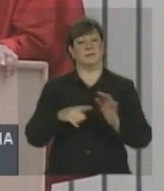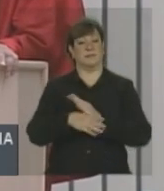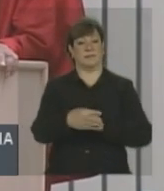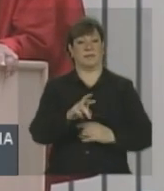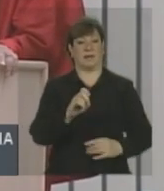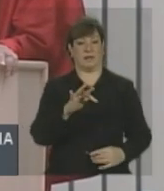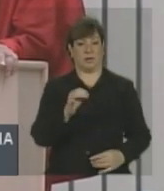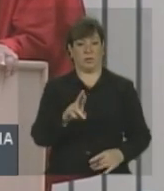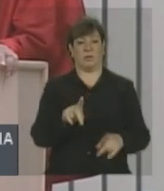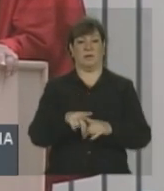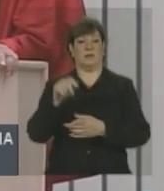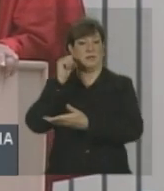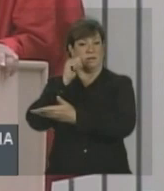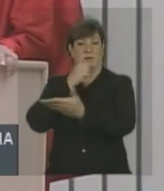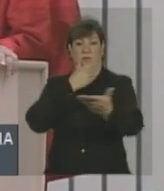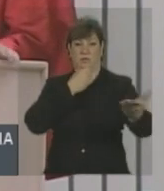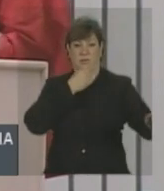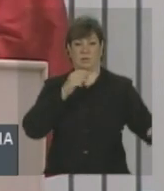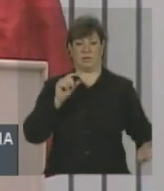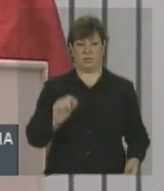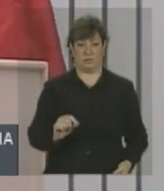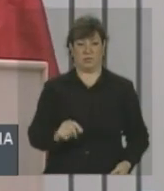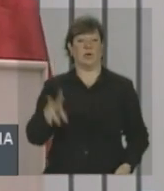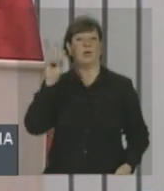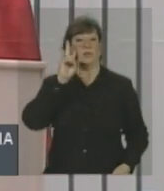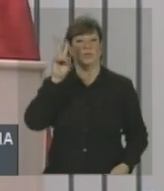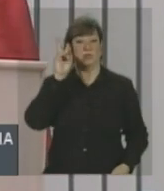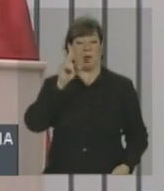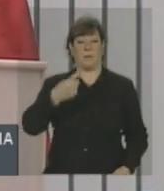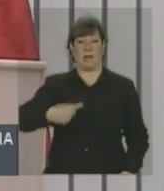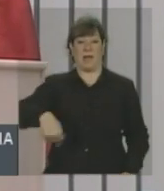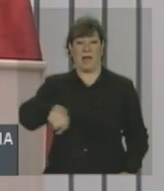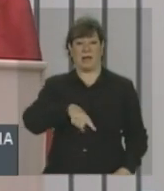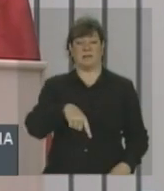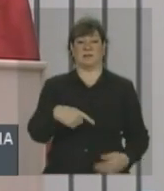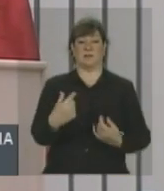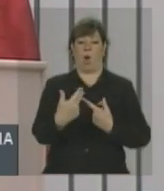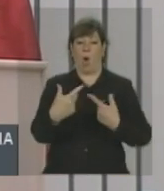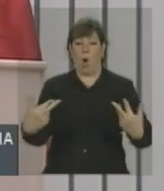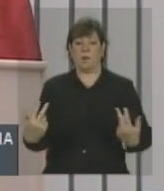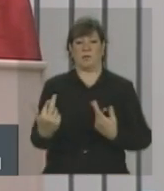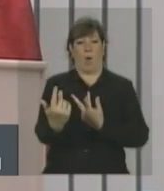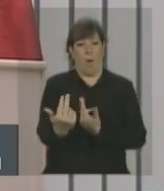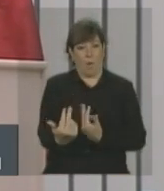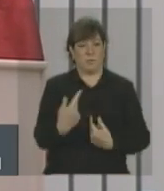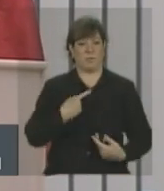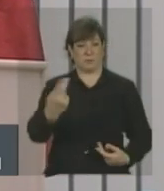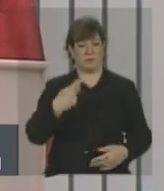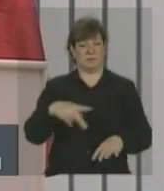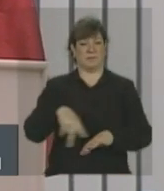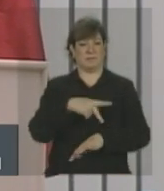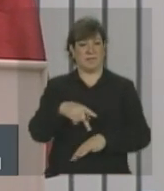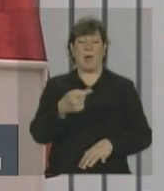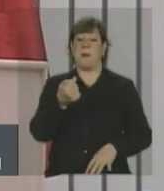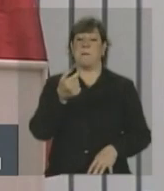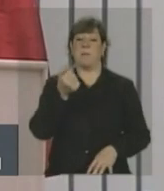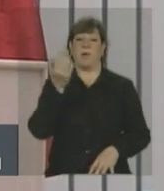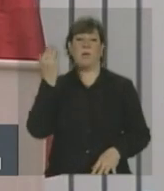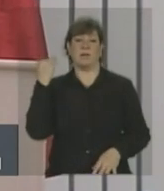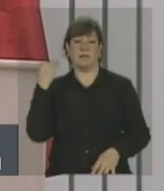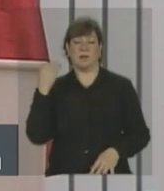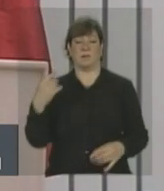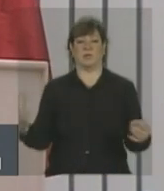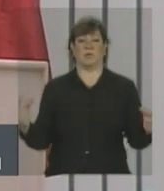Reitor, senhoras e senhores, a despeito desses pontos em comum, é recente a aproximação entre os